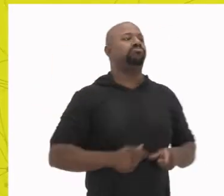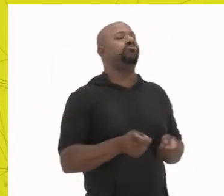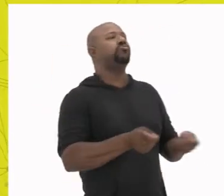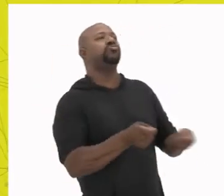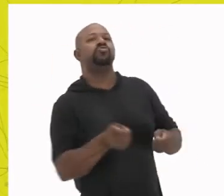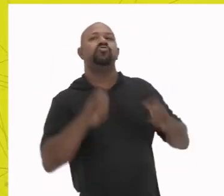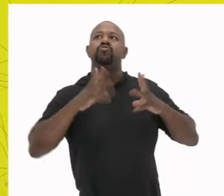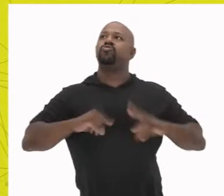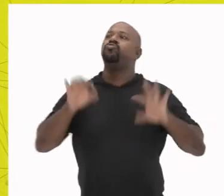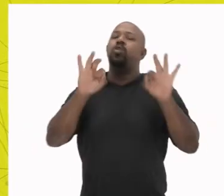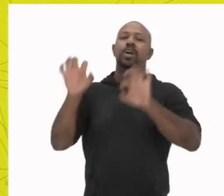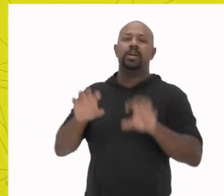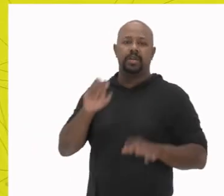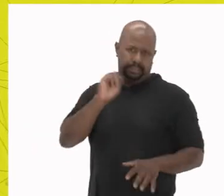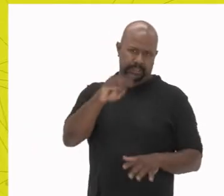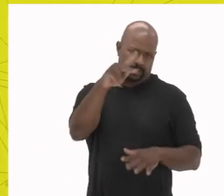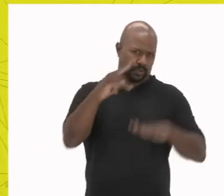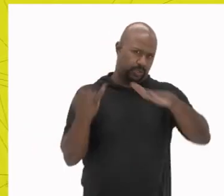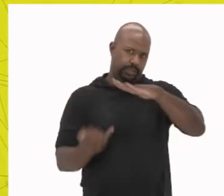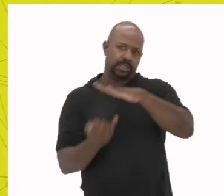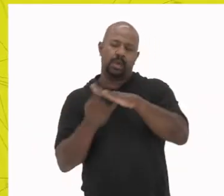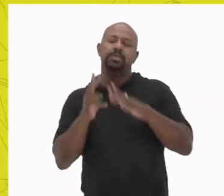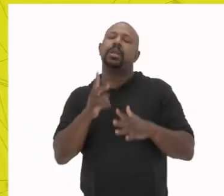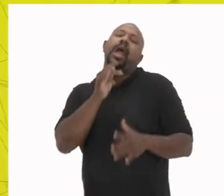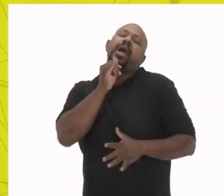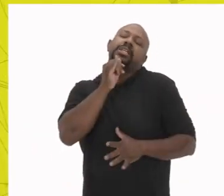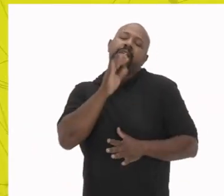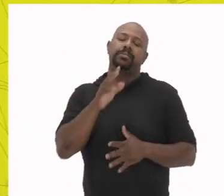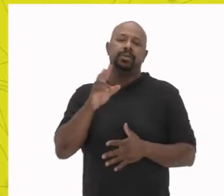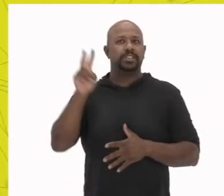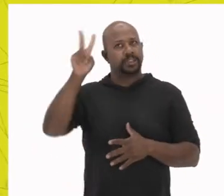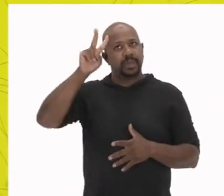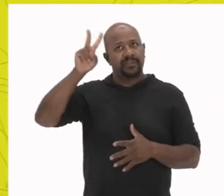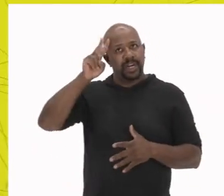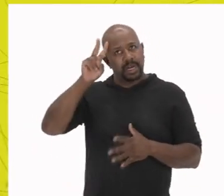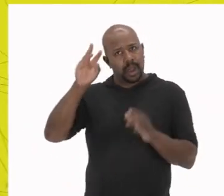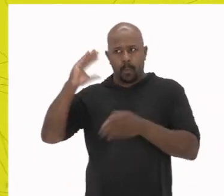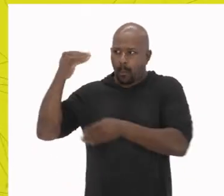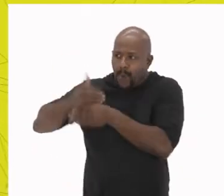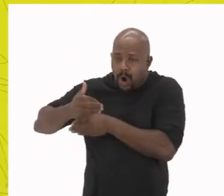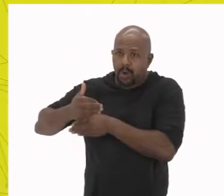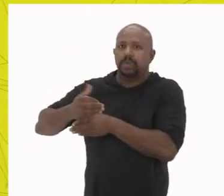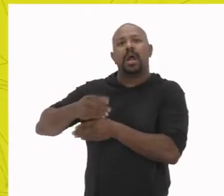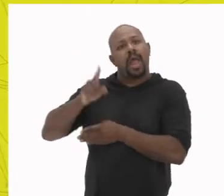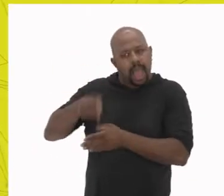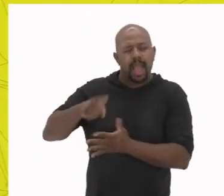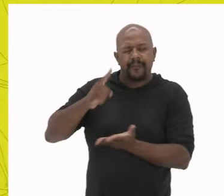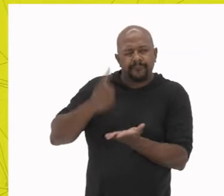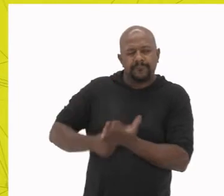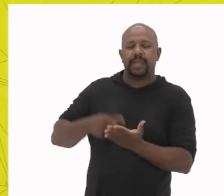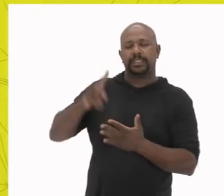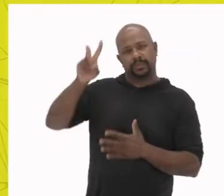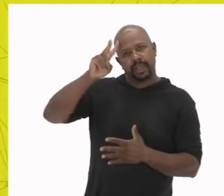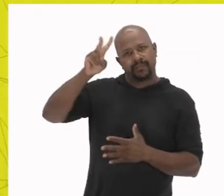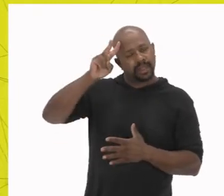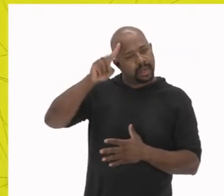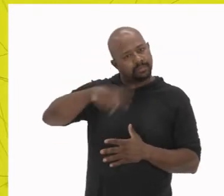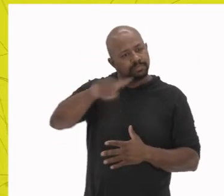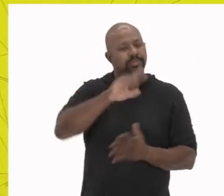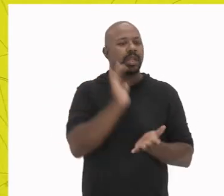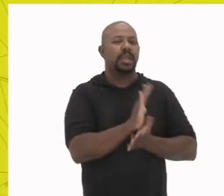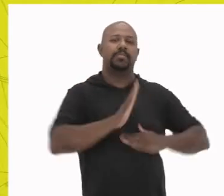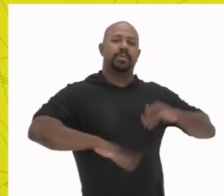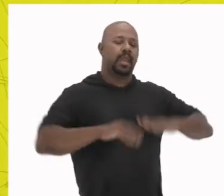na instituição. Por exemplo, se sua instituição não abre às segundas-feiras, esse é o dia ideal para que a sua